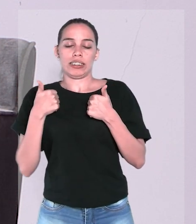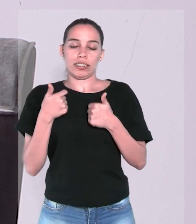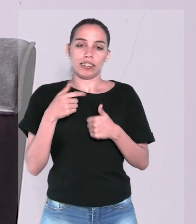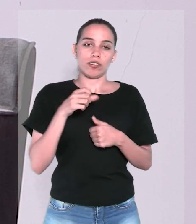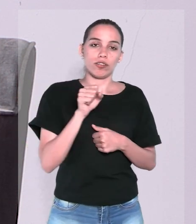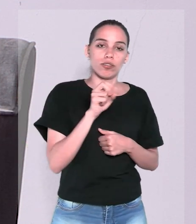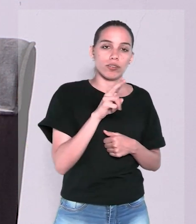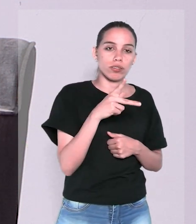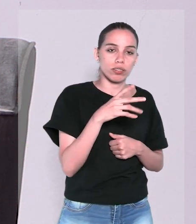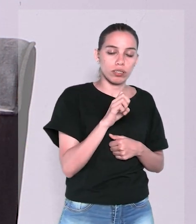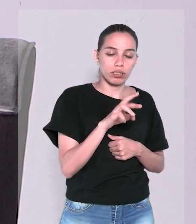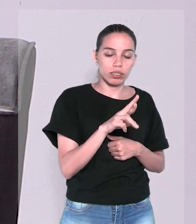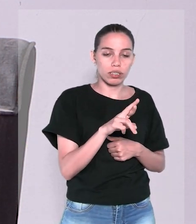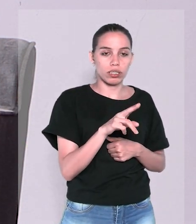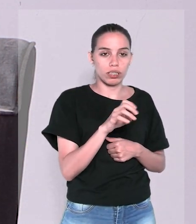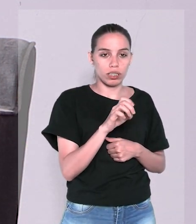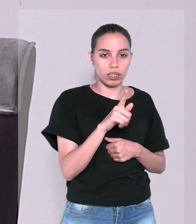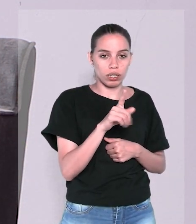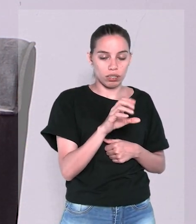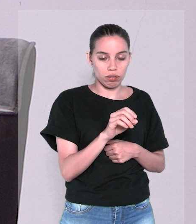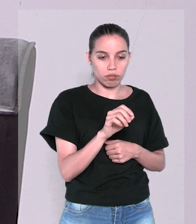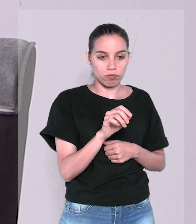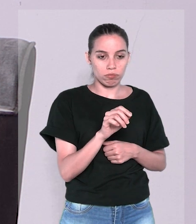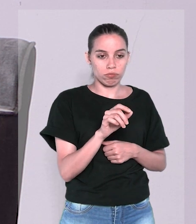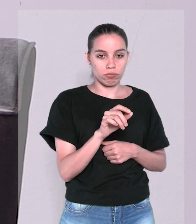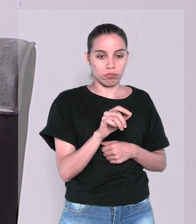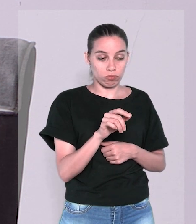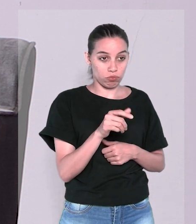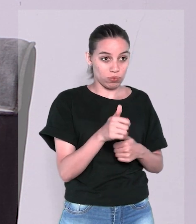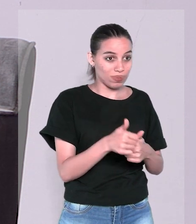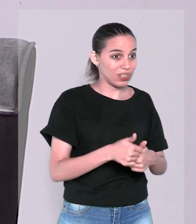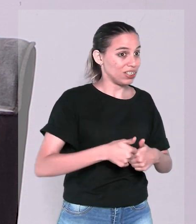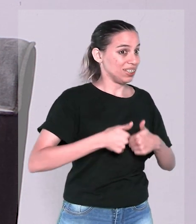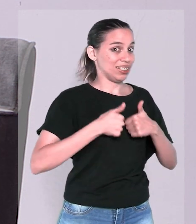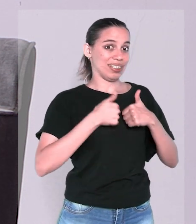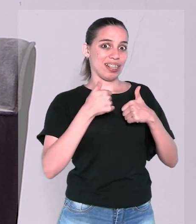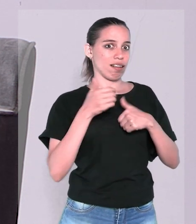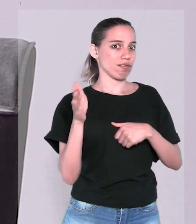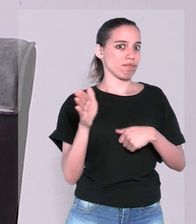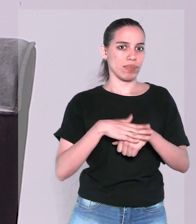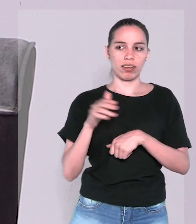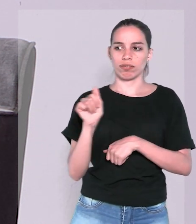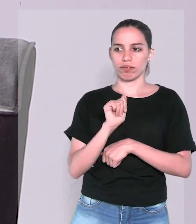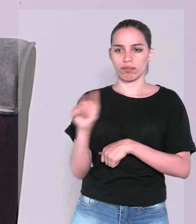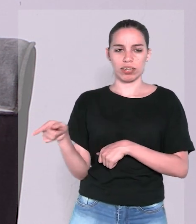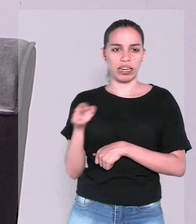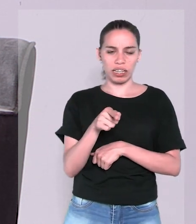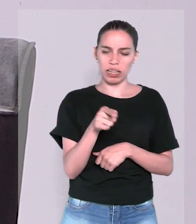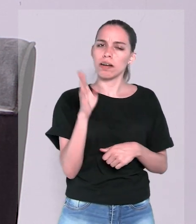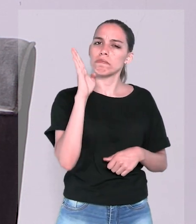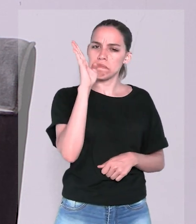adolescente no Geração do Quarto, eu não relato isso, mas esse relato eu achei tão dolorido que eu não coloquei.